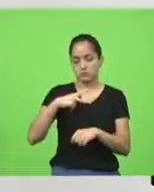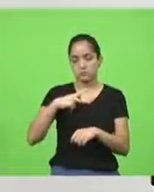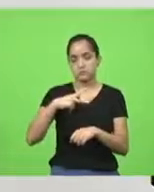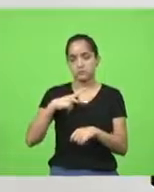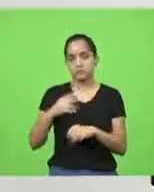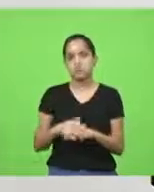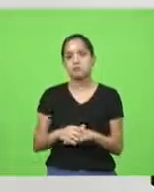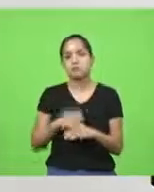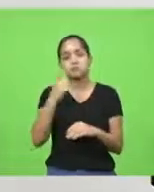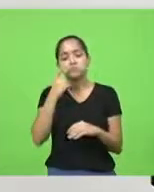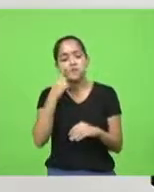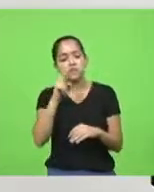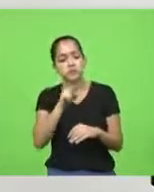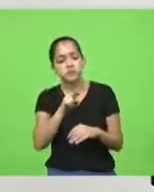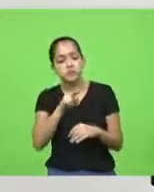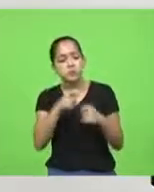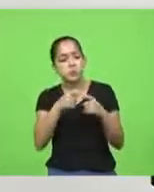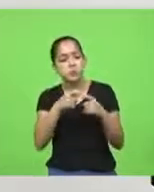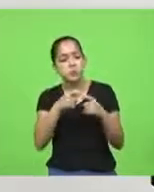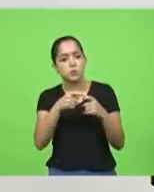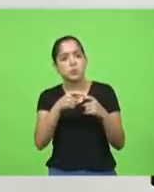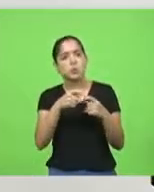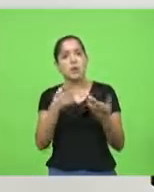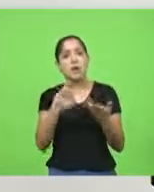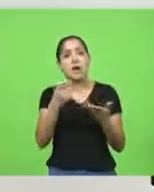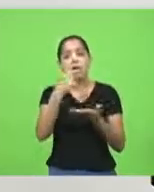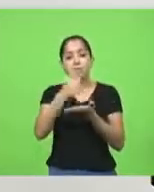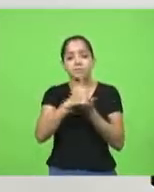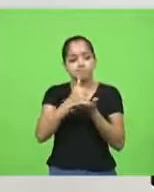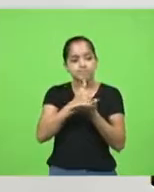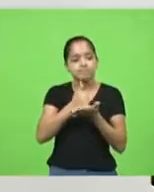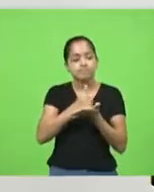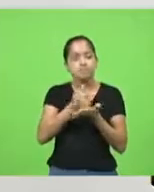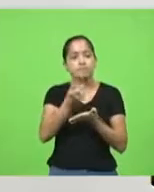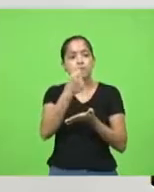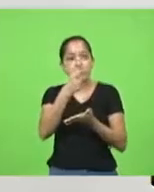O médico olhou e disse: pega ali paracetamol e volte para casa.